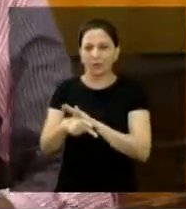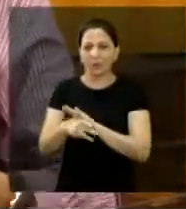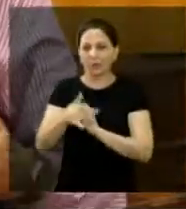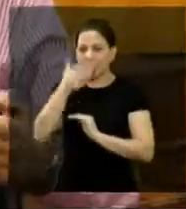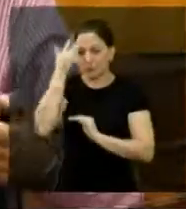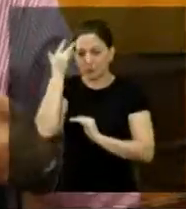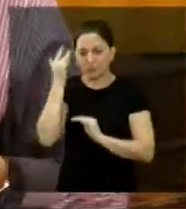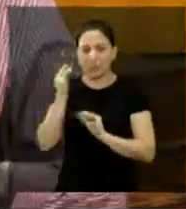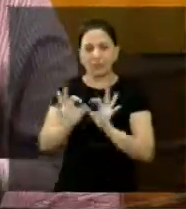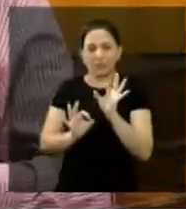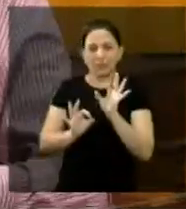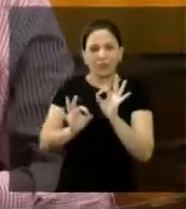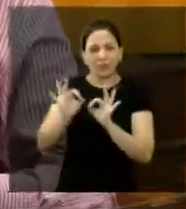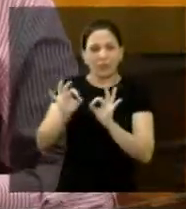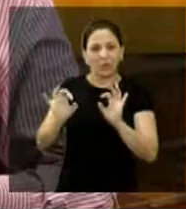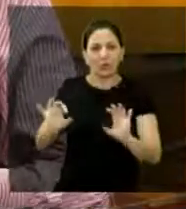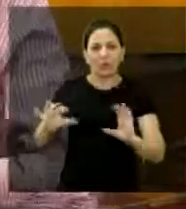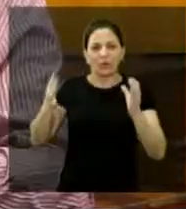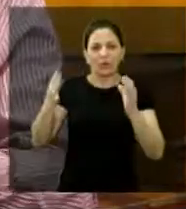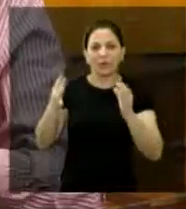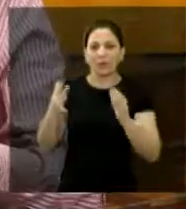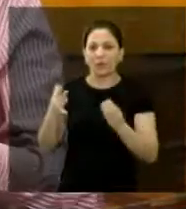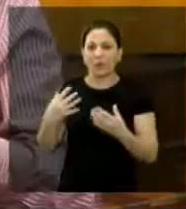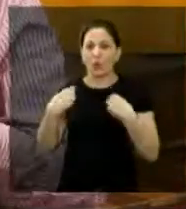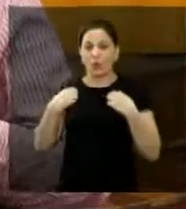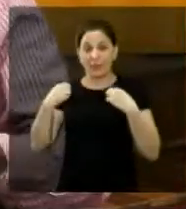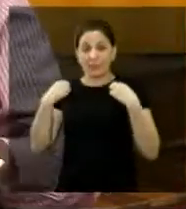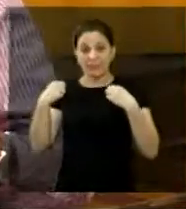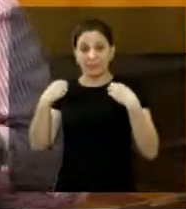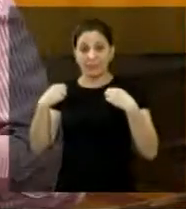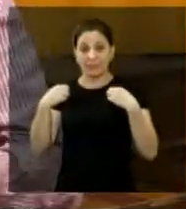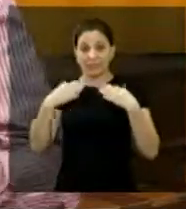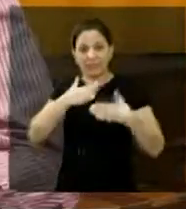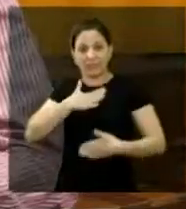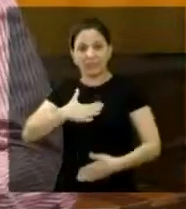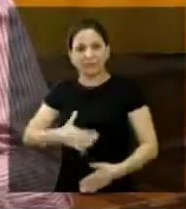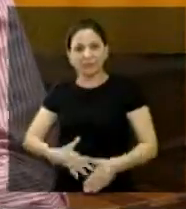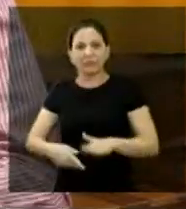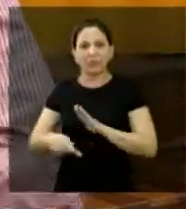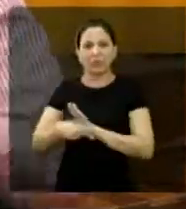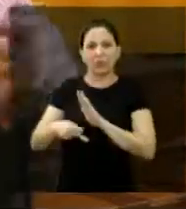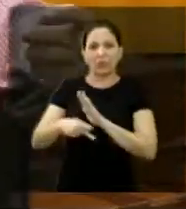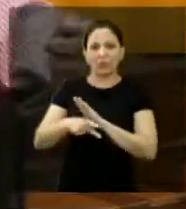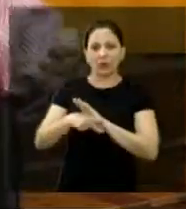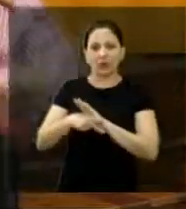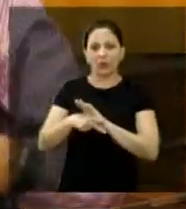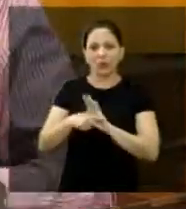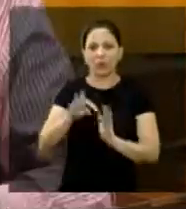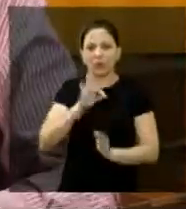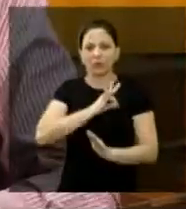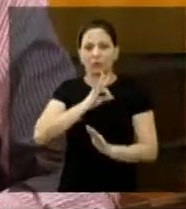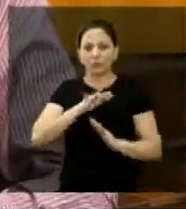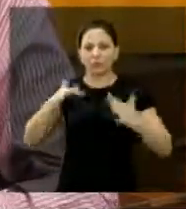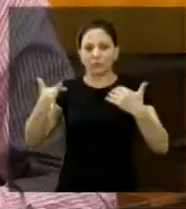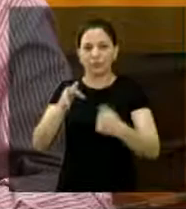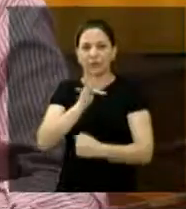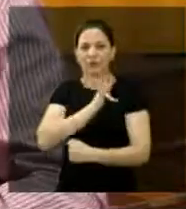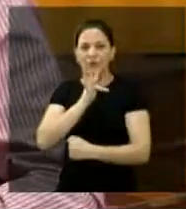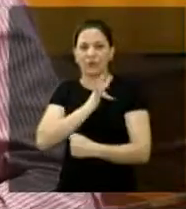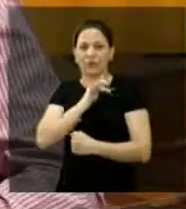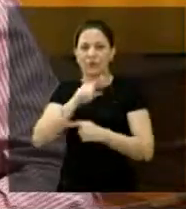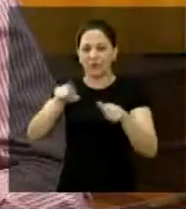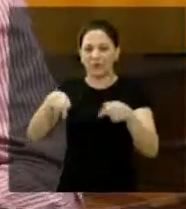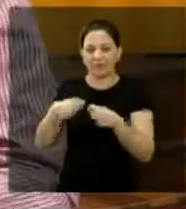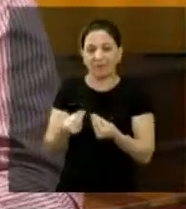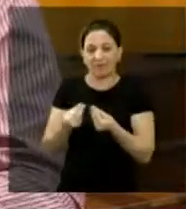comemorando, pegou uma camisa na Ferroviária autografada por todos os jogadores e por ele também, saiu do campo, subiu na cabine e